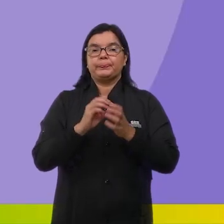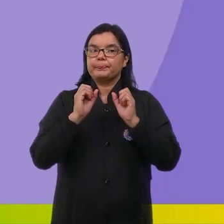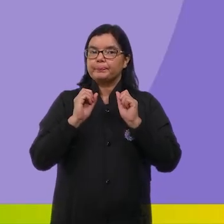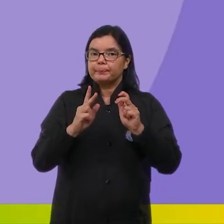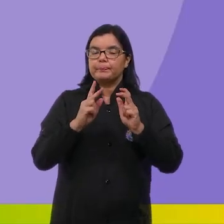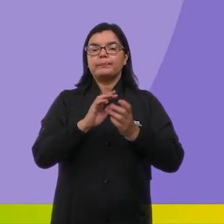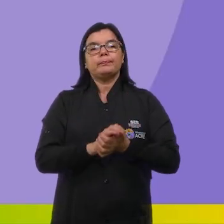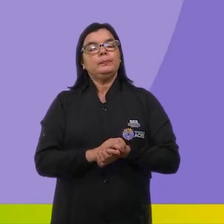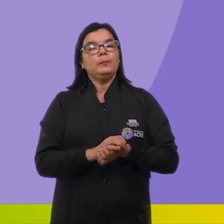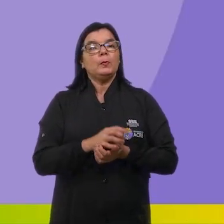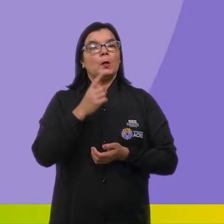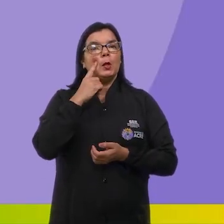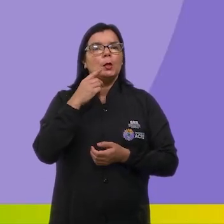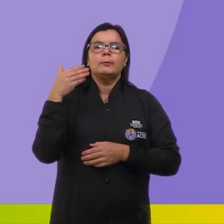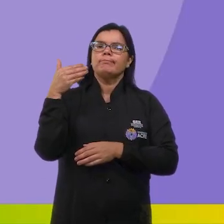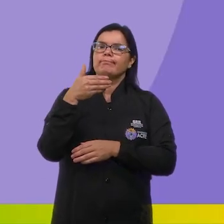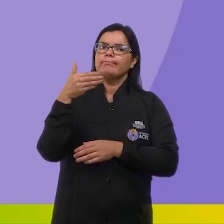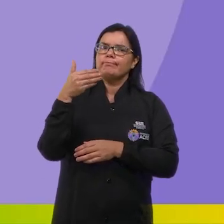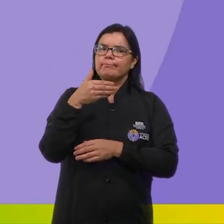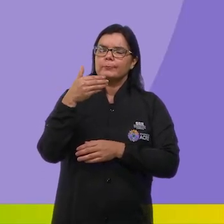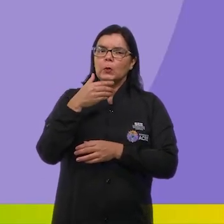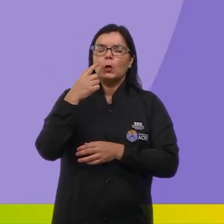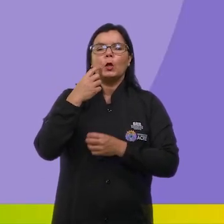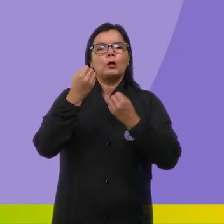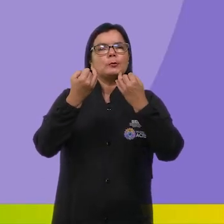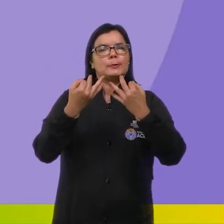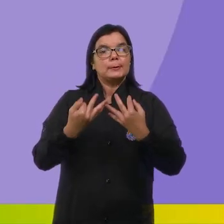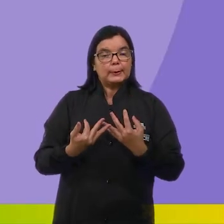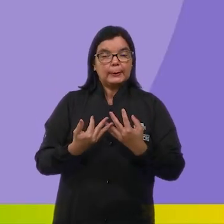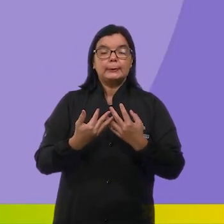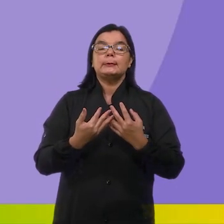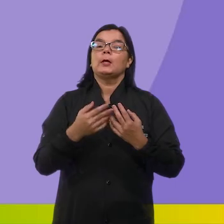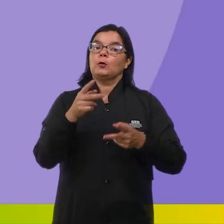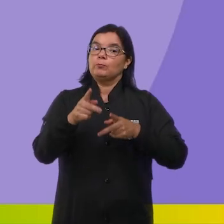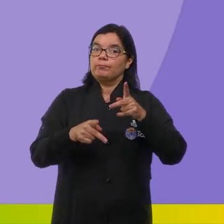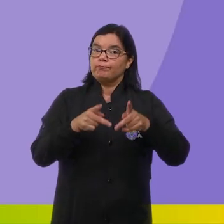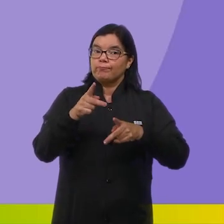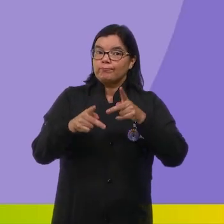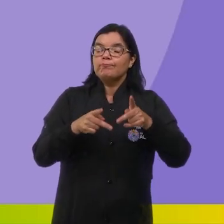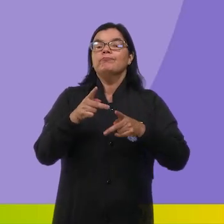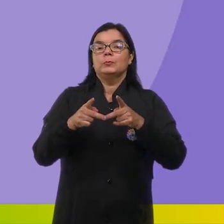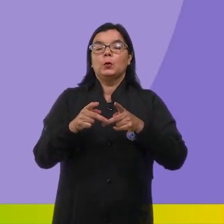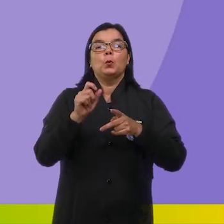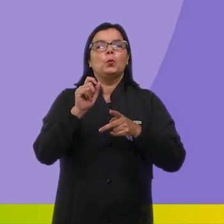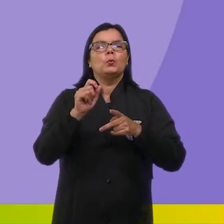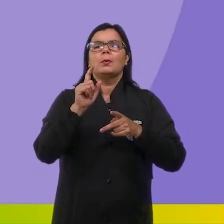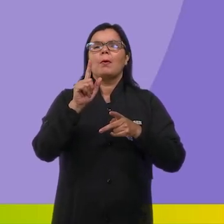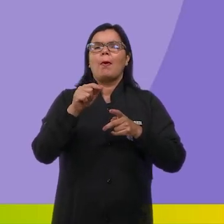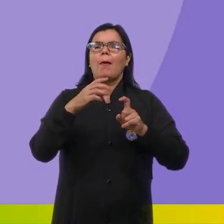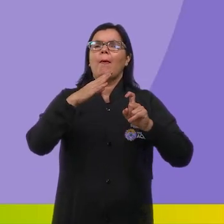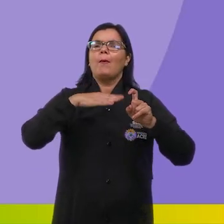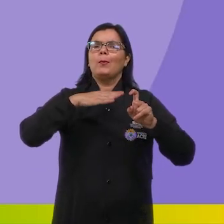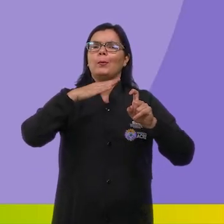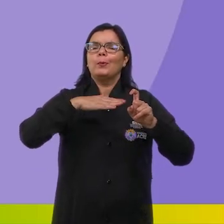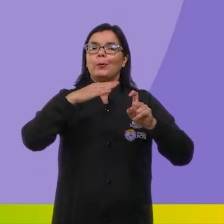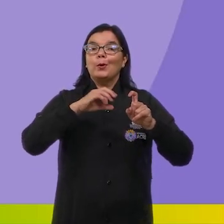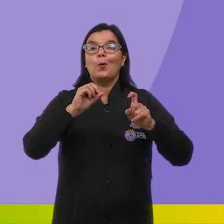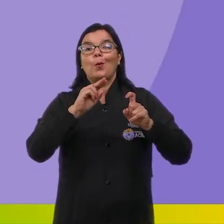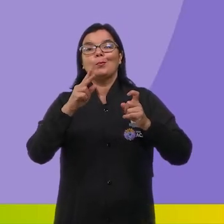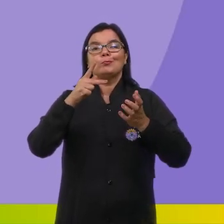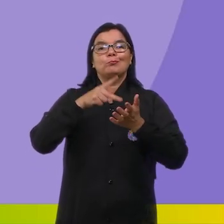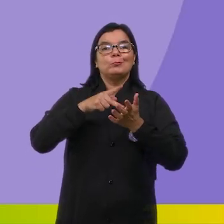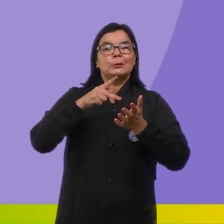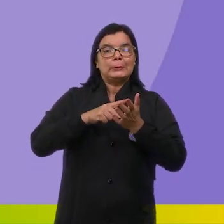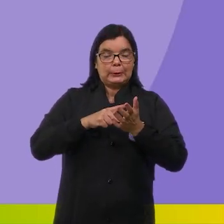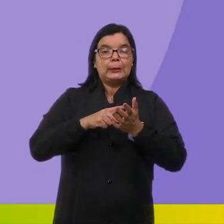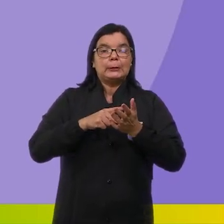Avança. Então, ó, que frequentemente contradizem as crenças populares por distinguir o que é mito e o que é verdade na